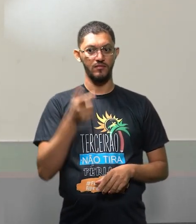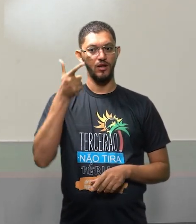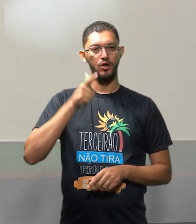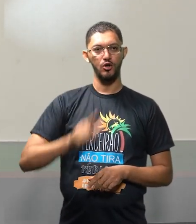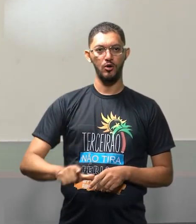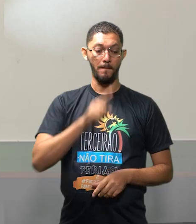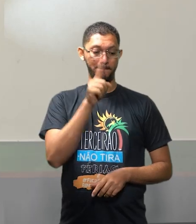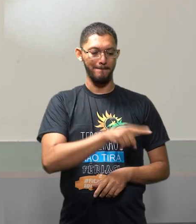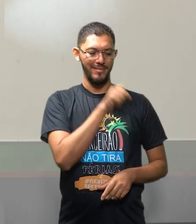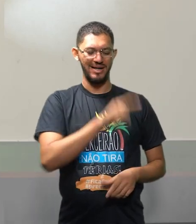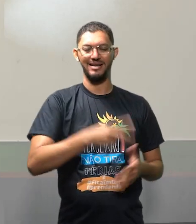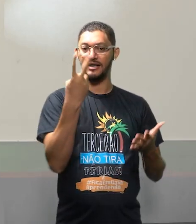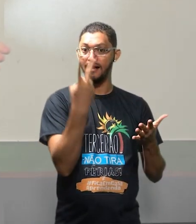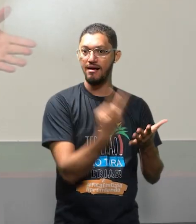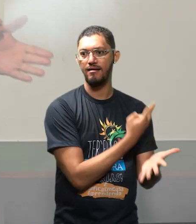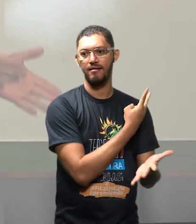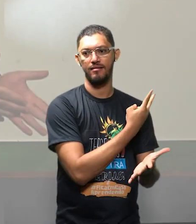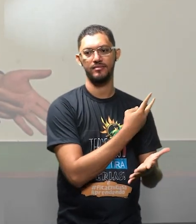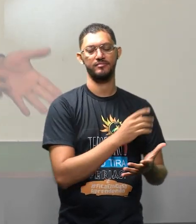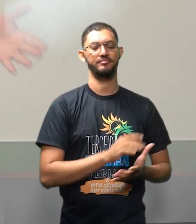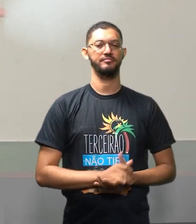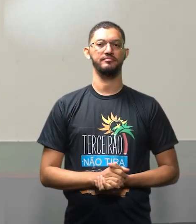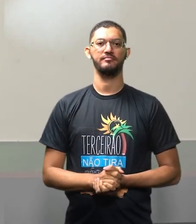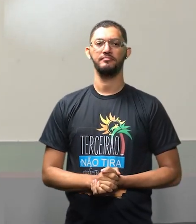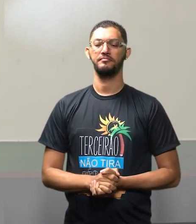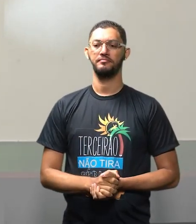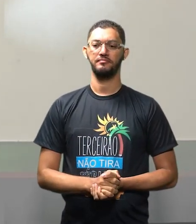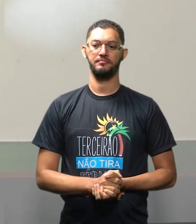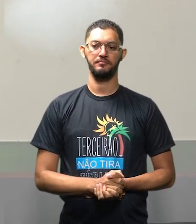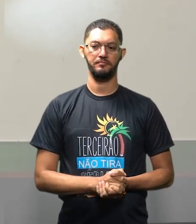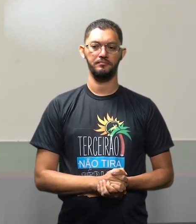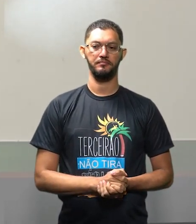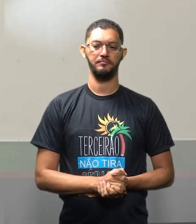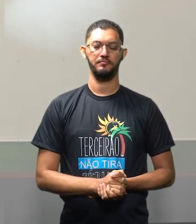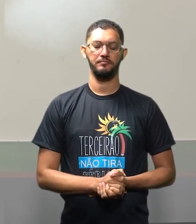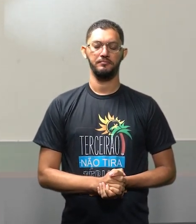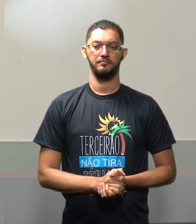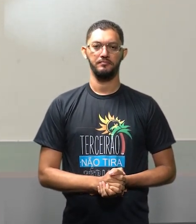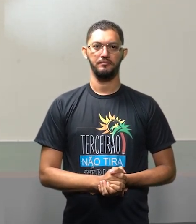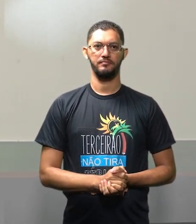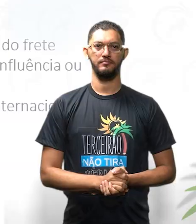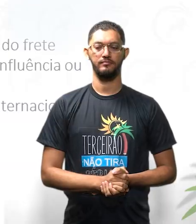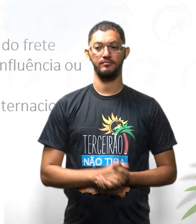vez, marcaremos a opção que não condiz com aquilo que foi apresentado no texto.